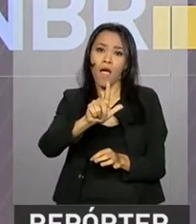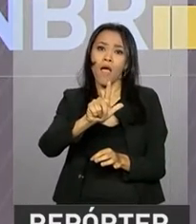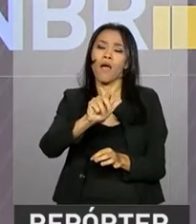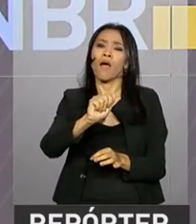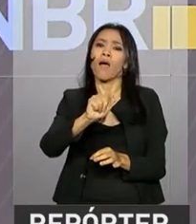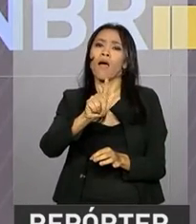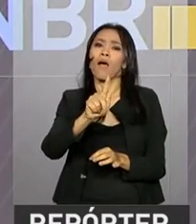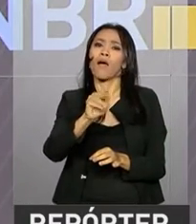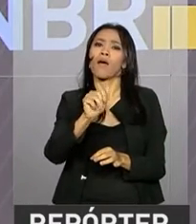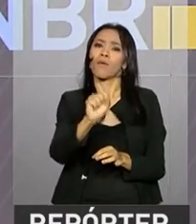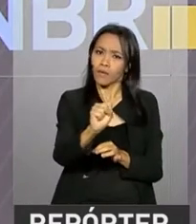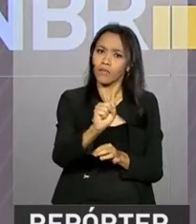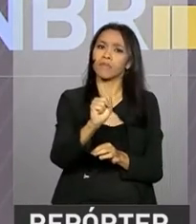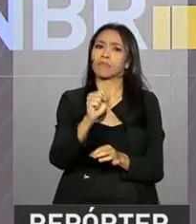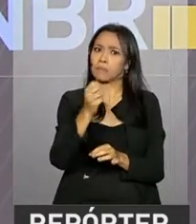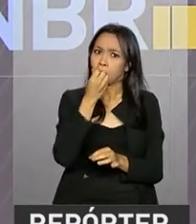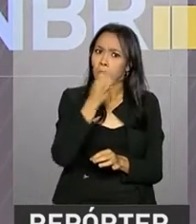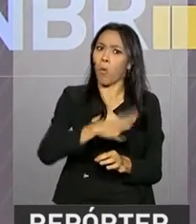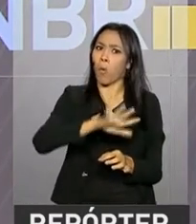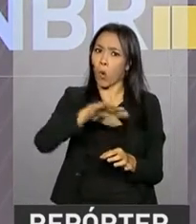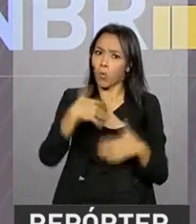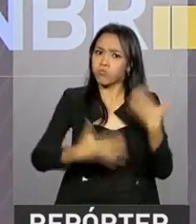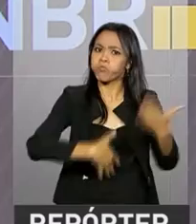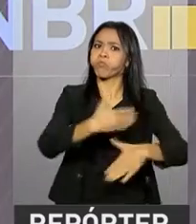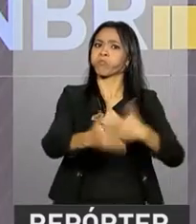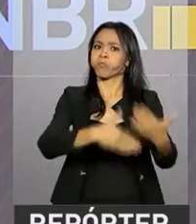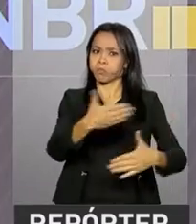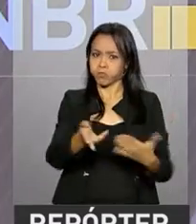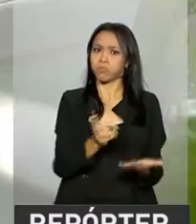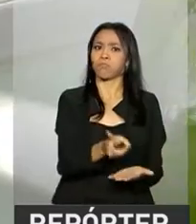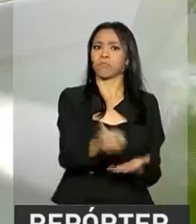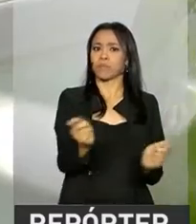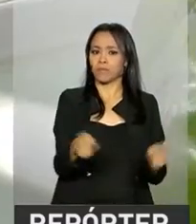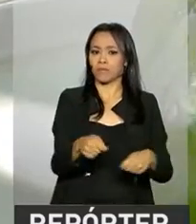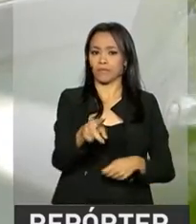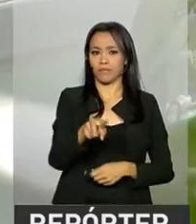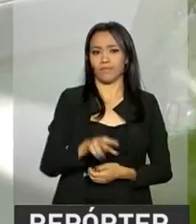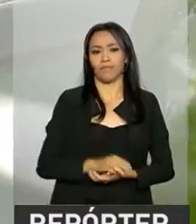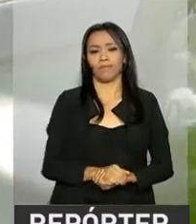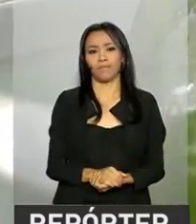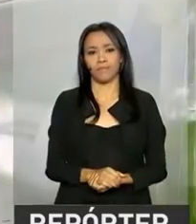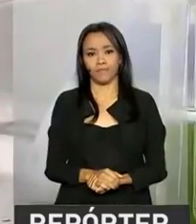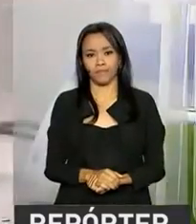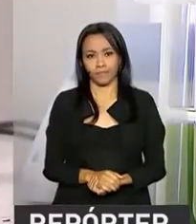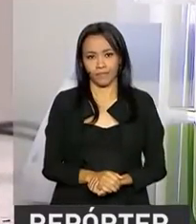de produção se mostrou altamente sustentável.